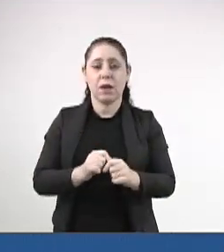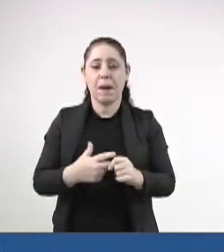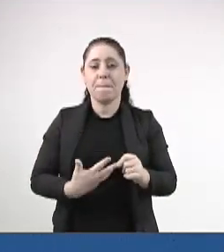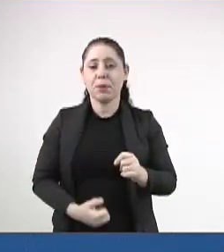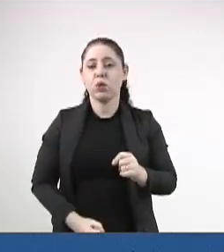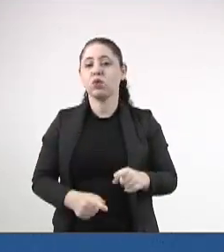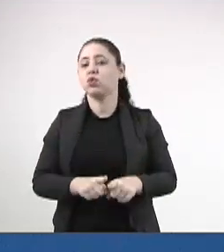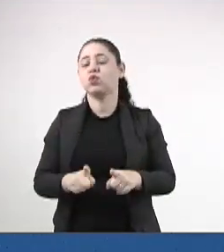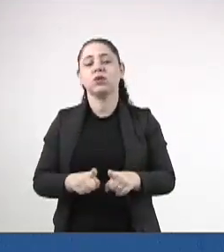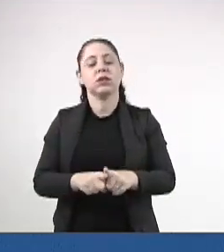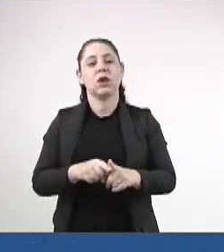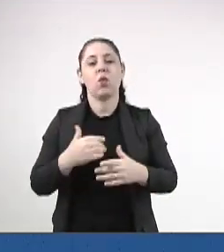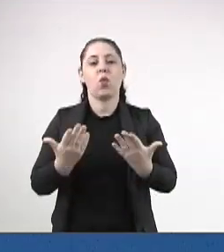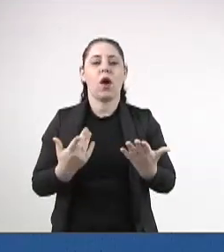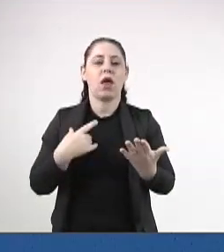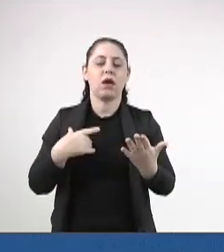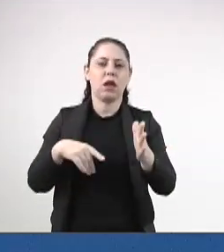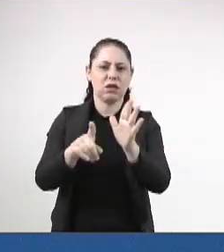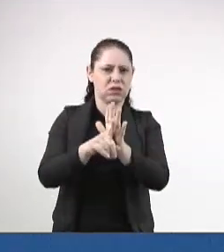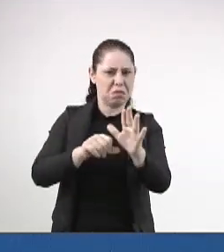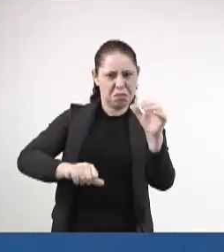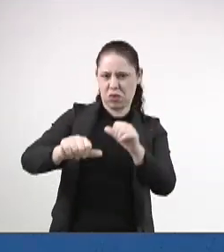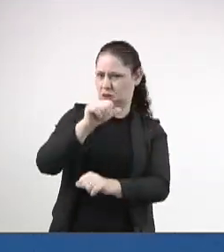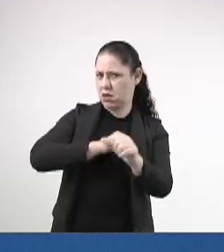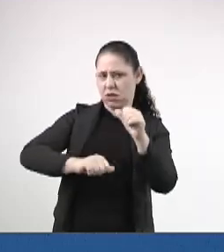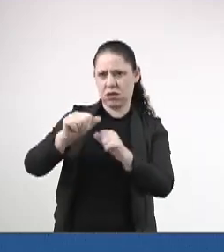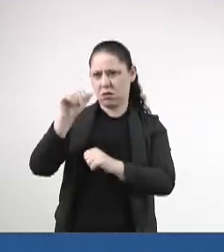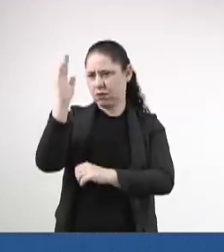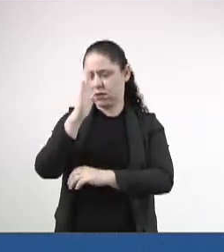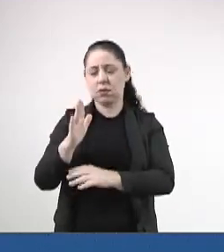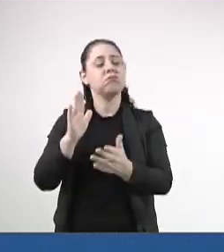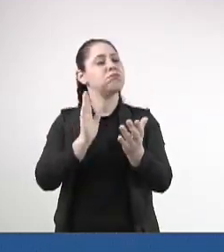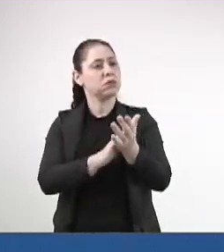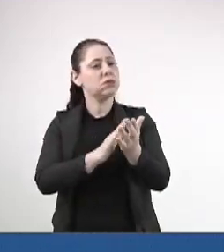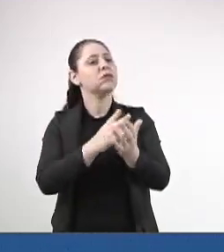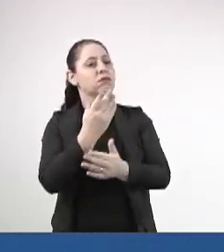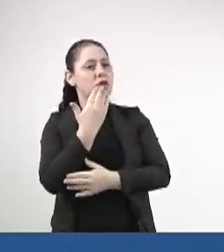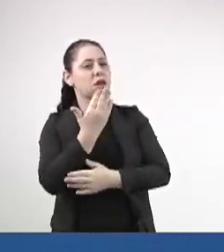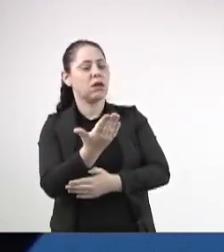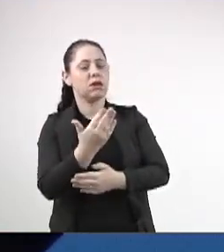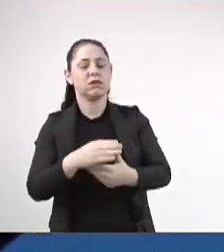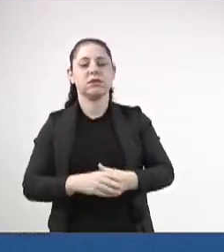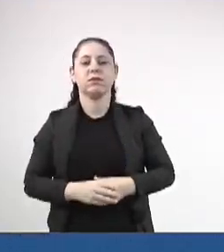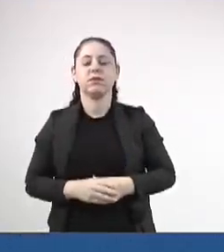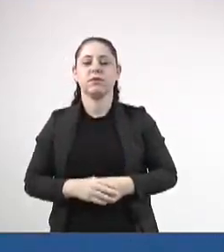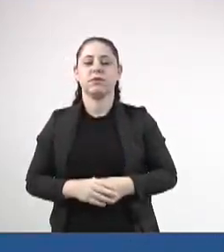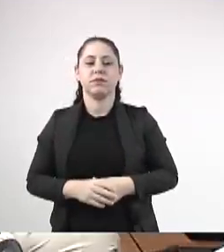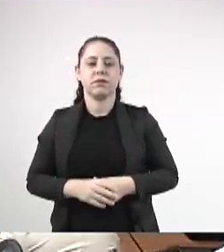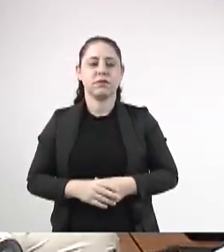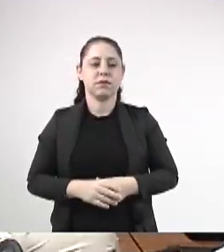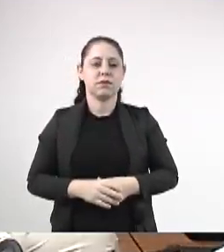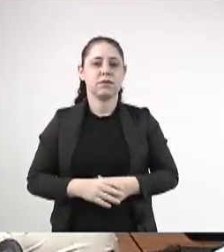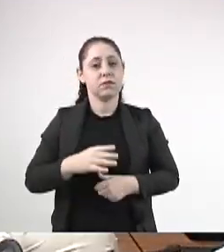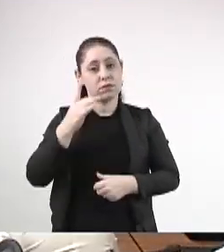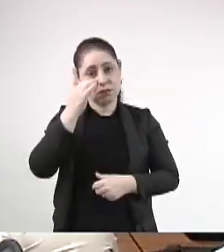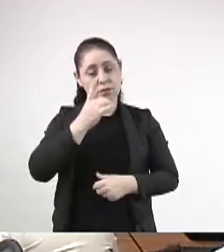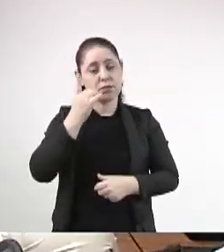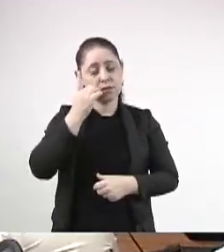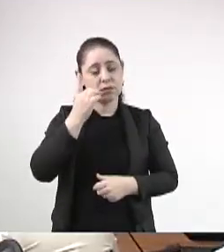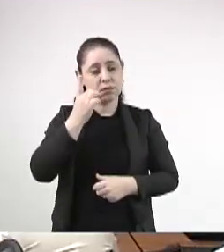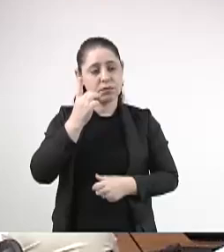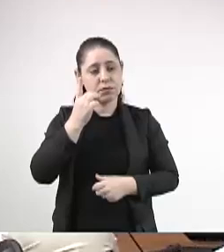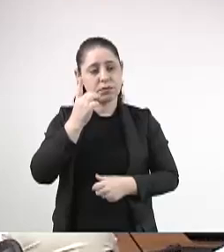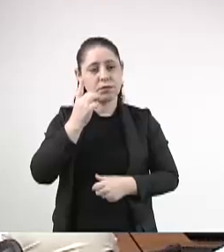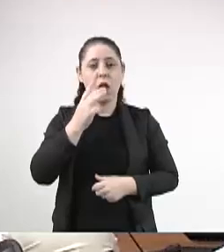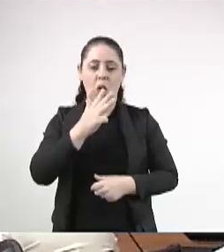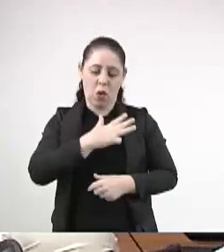da legislação sobre o aborto no Brasil. Mas parabéns a Vossa Excelência. Obrigada, deputado Pedro Kempis. Só lembrando que o presidente Lula